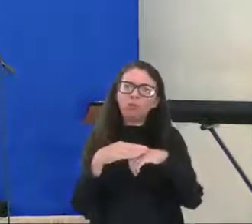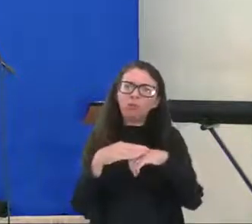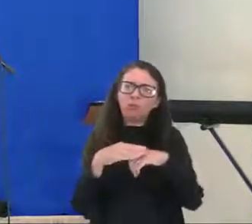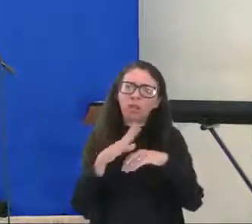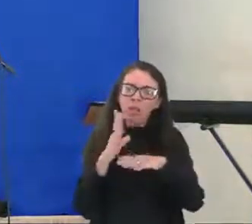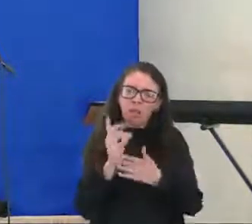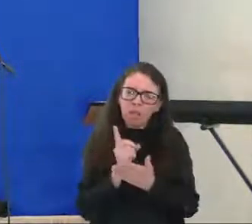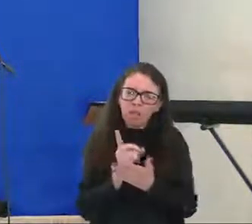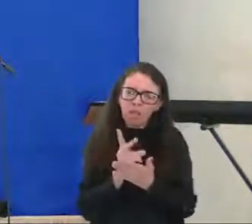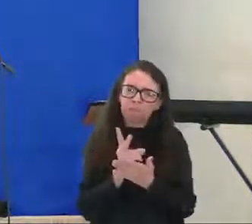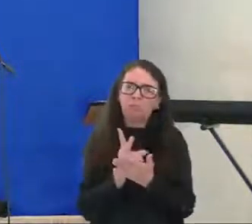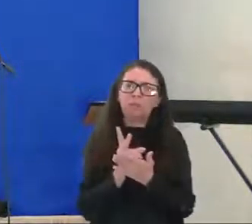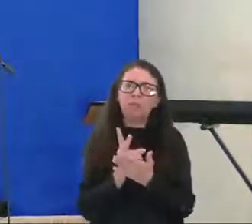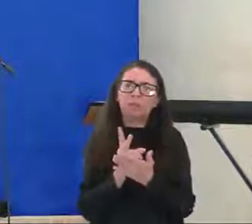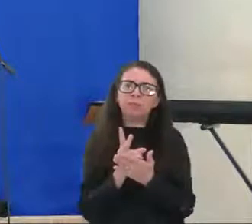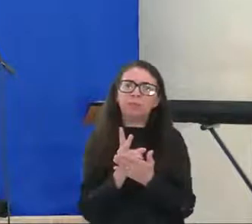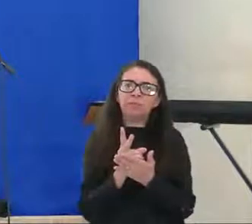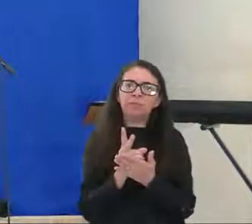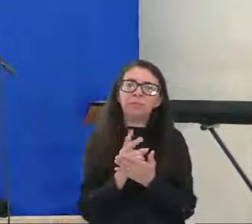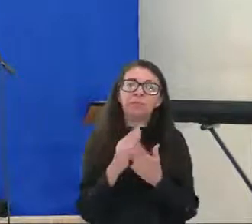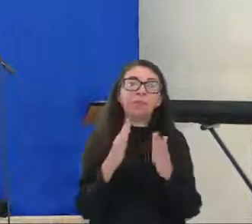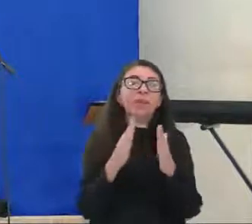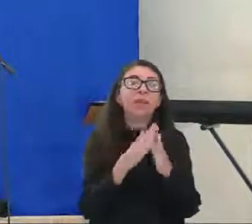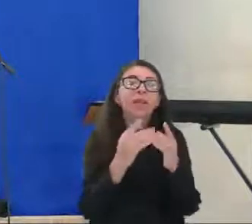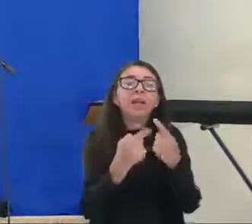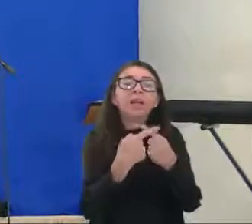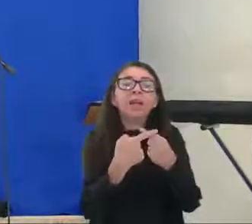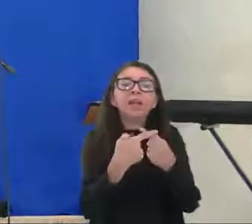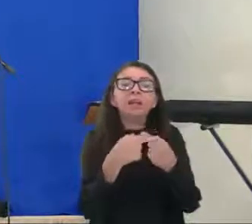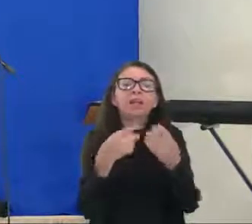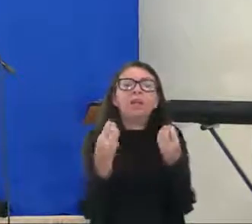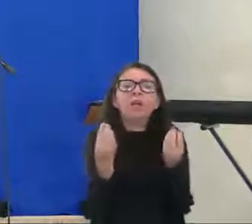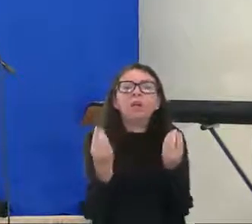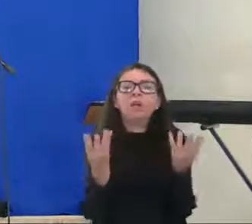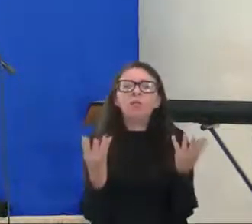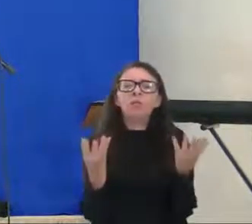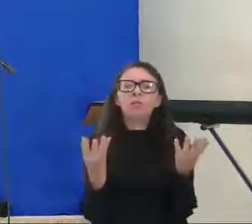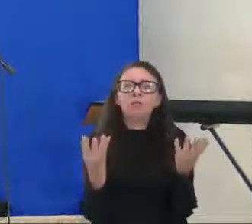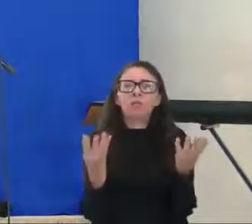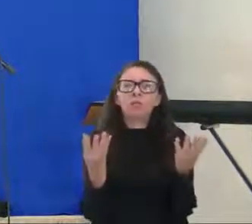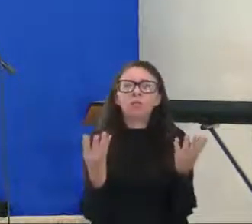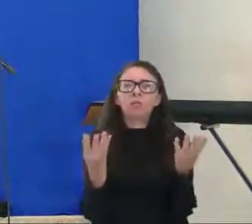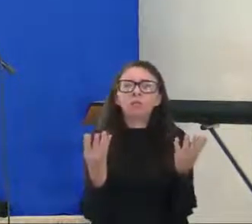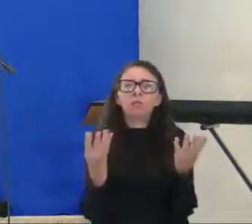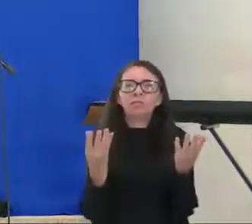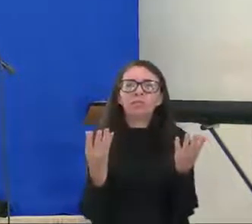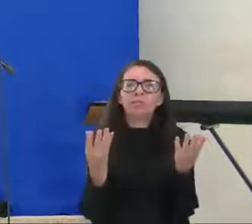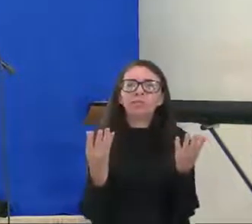A igreja primitiva tinha esse problema. Eu sou de Cefa, eu sou de Cristo, eu sou de Paulo, eu sou de...